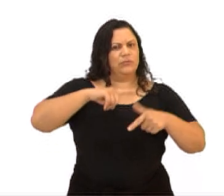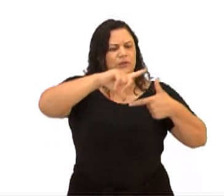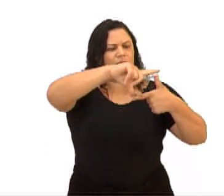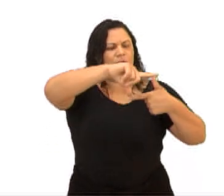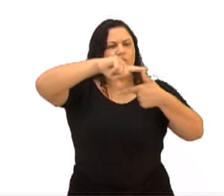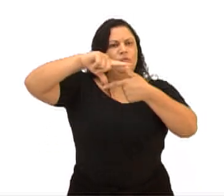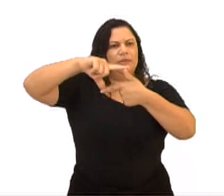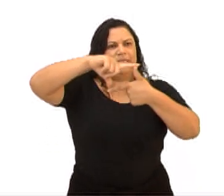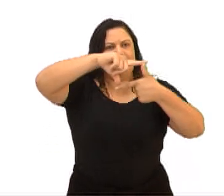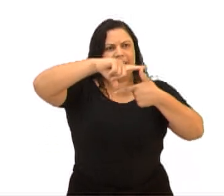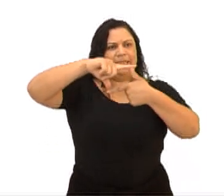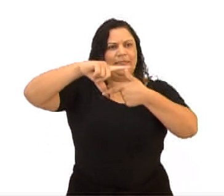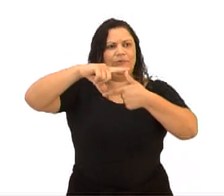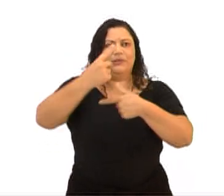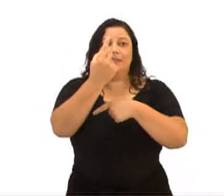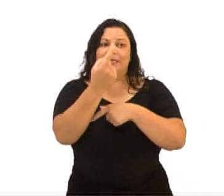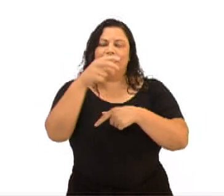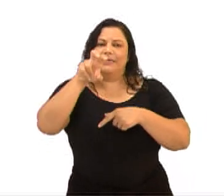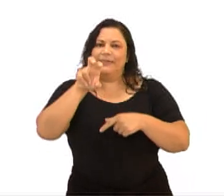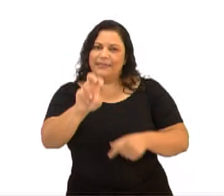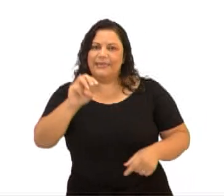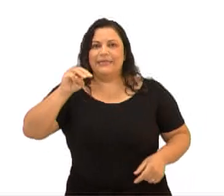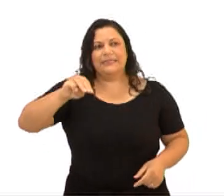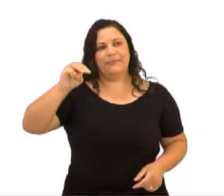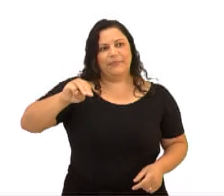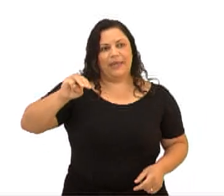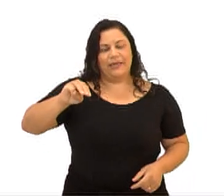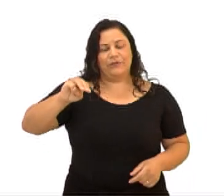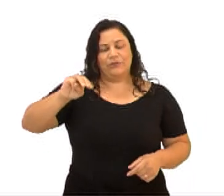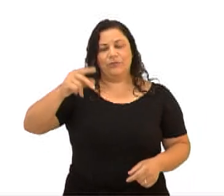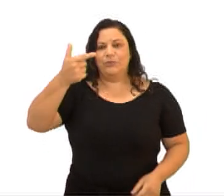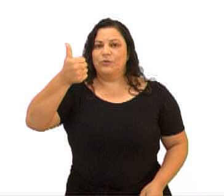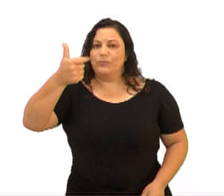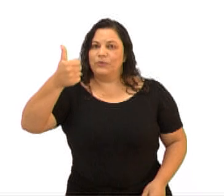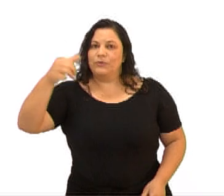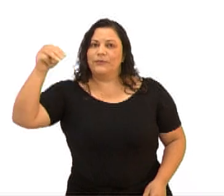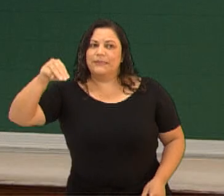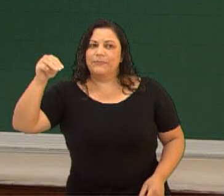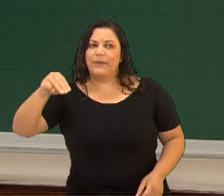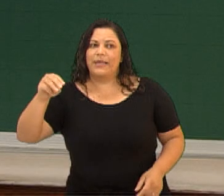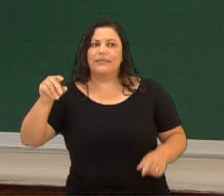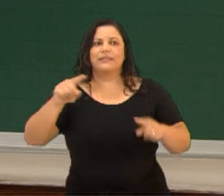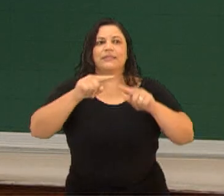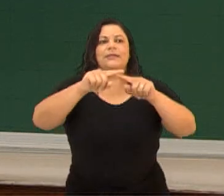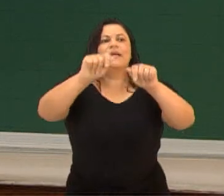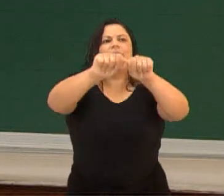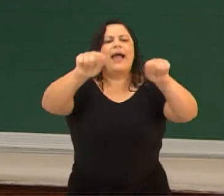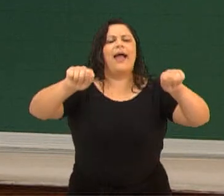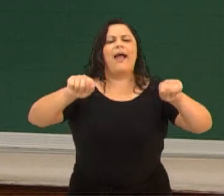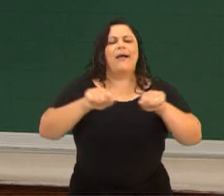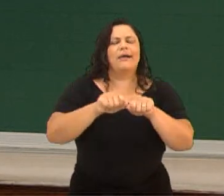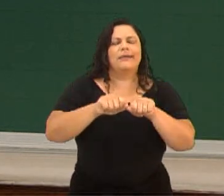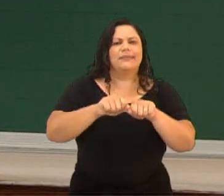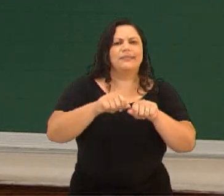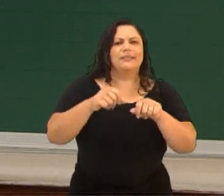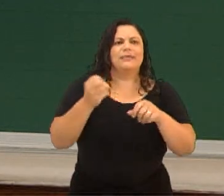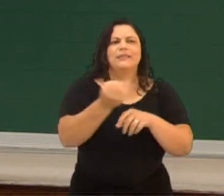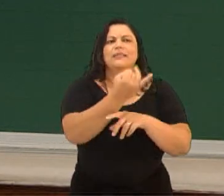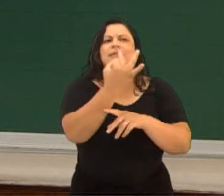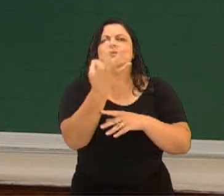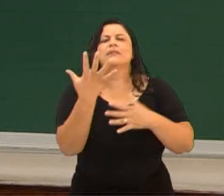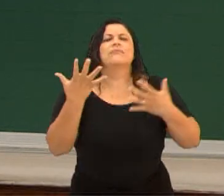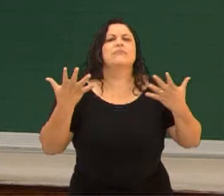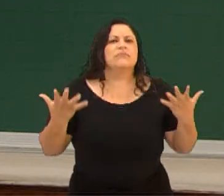por 12 metros. A área desse terreno em metros quadrados é... Nossa, para quem calculou na